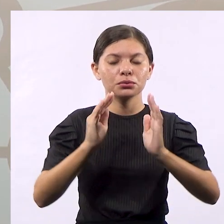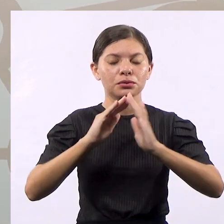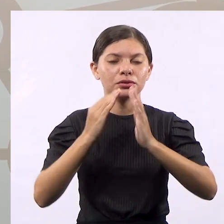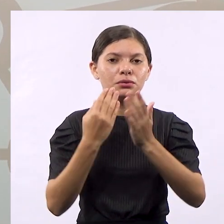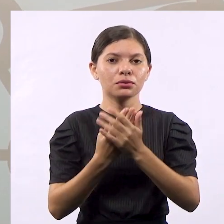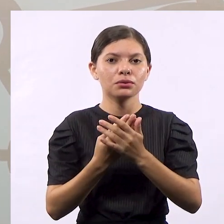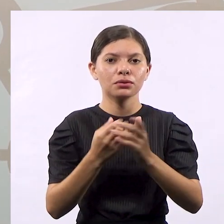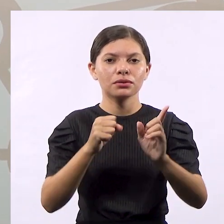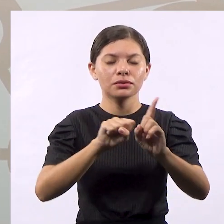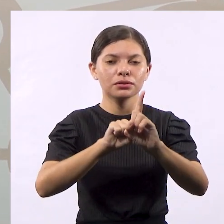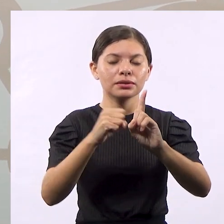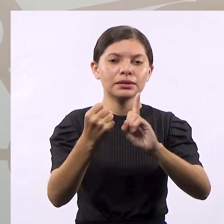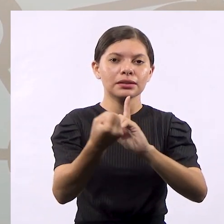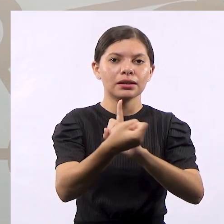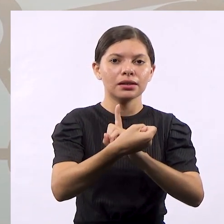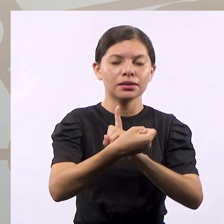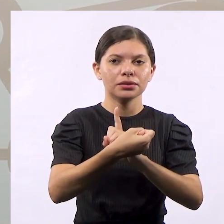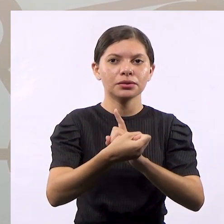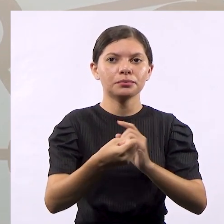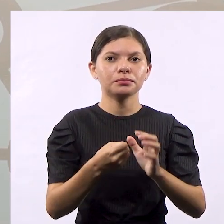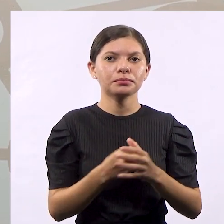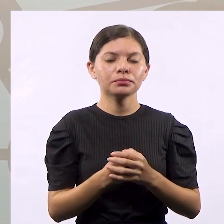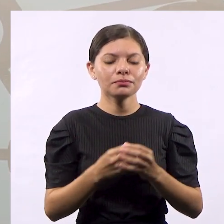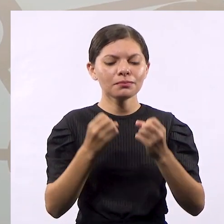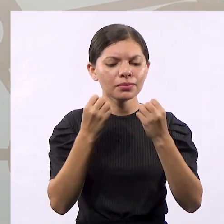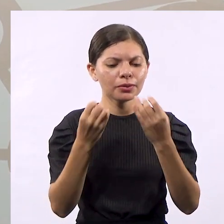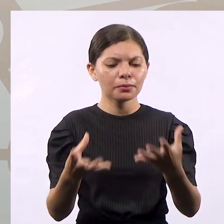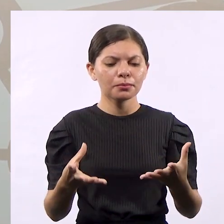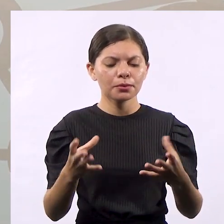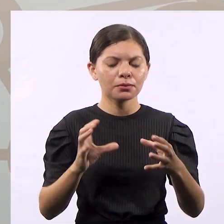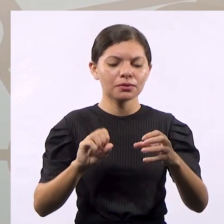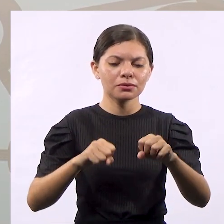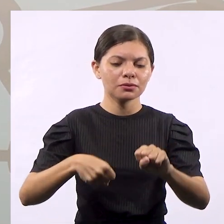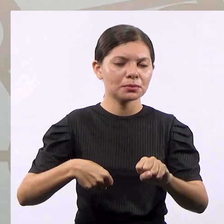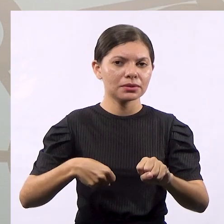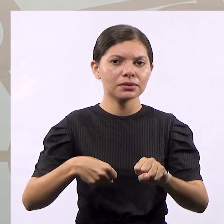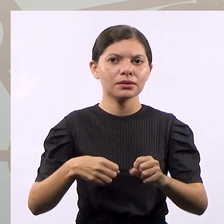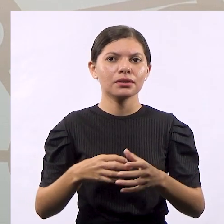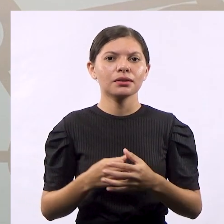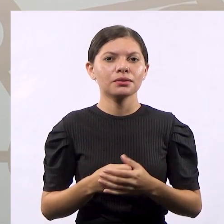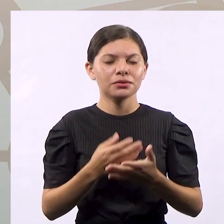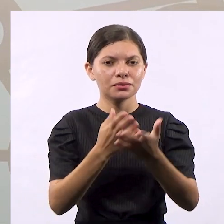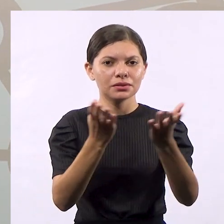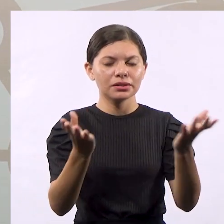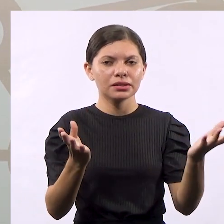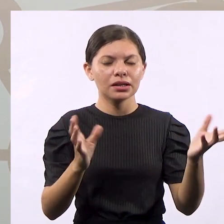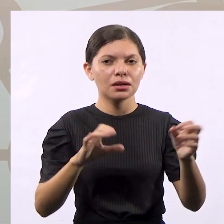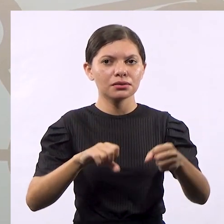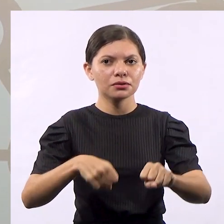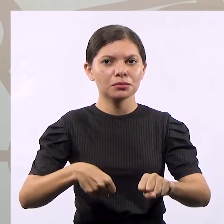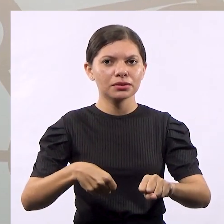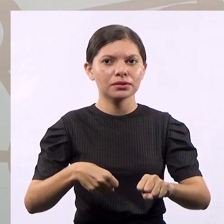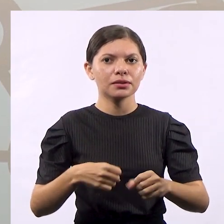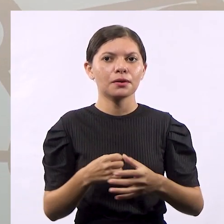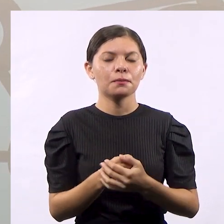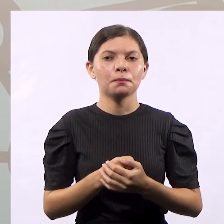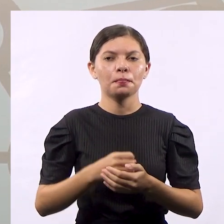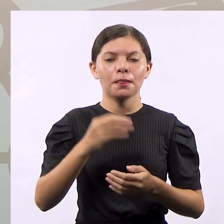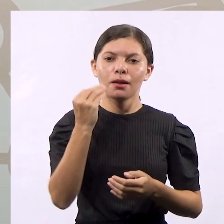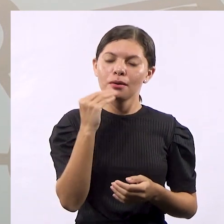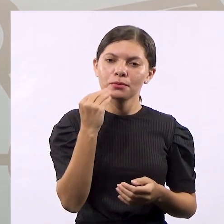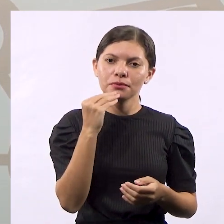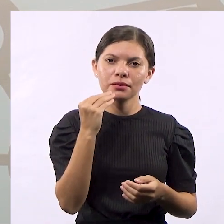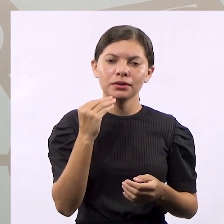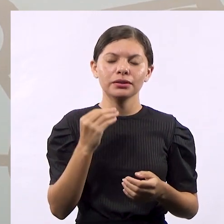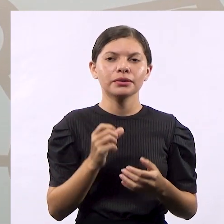podemos ter com a escola, com a comunidade. Então, é uma grande oportunidade na nossa formação, na formação de